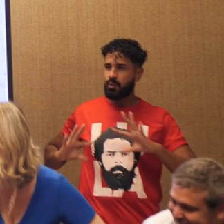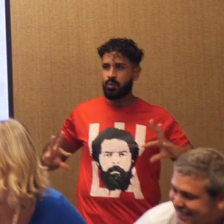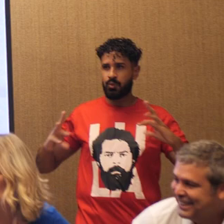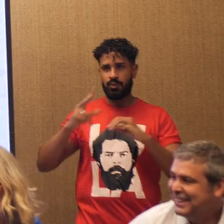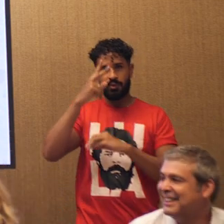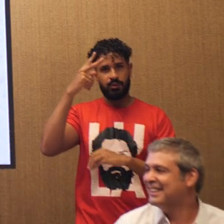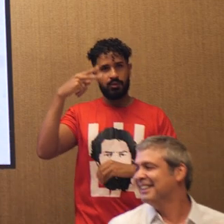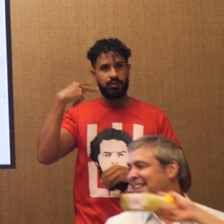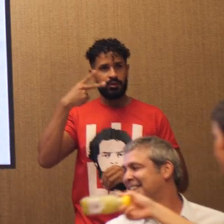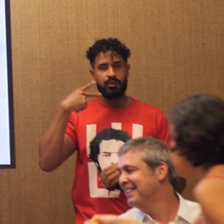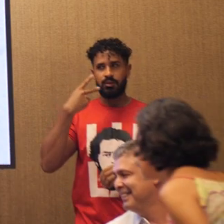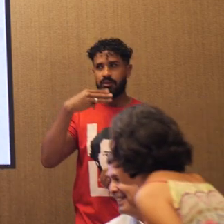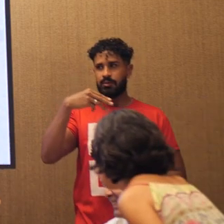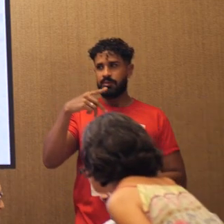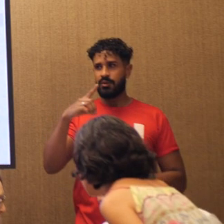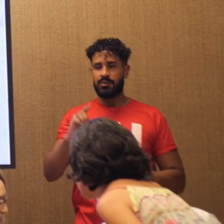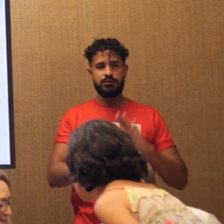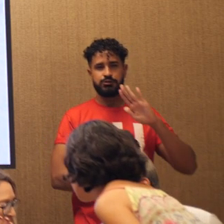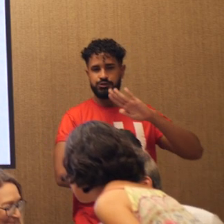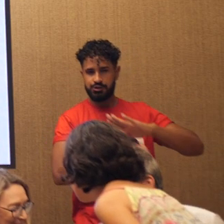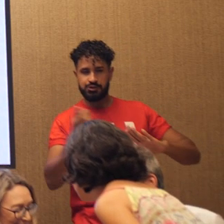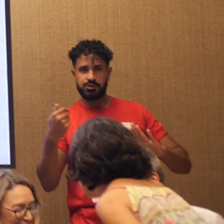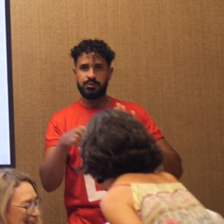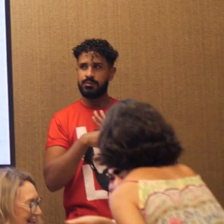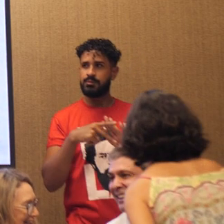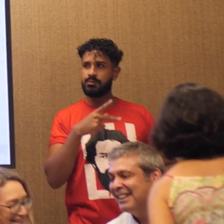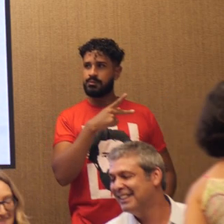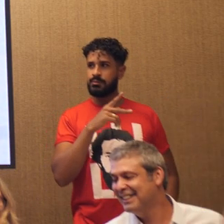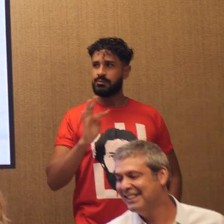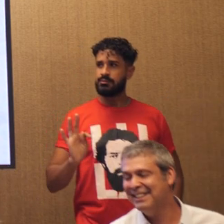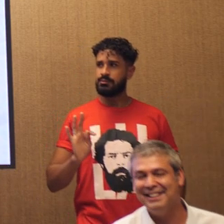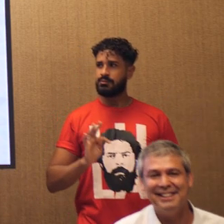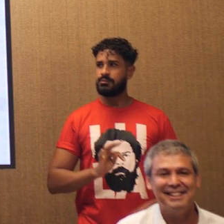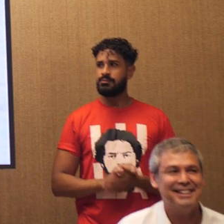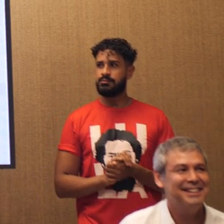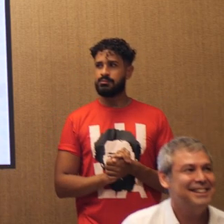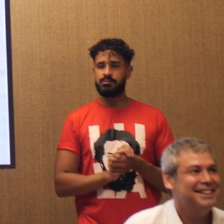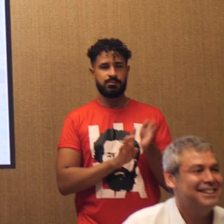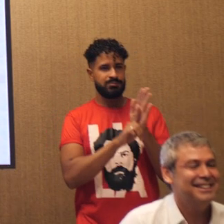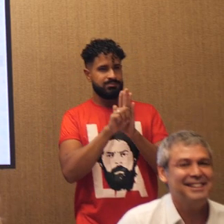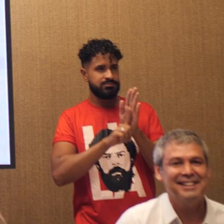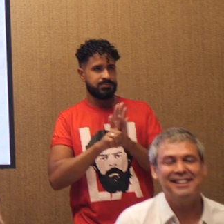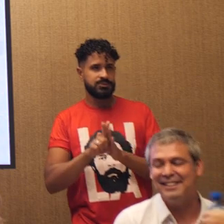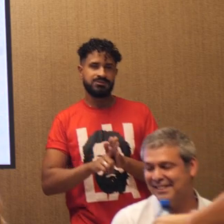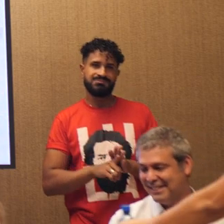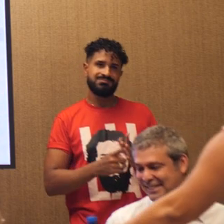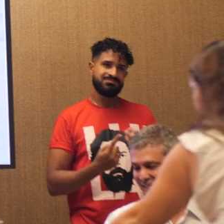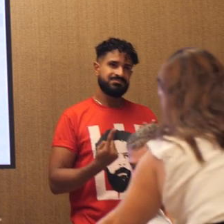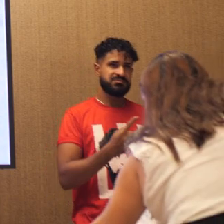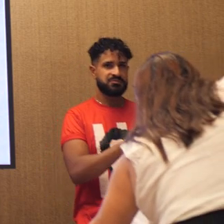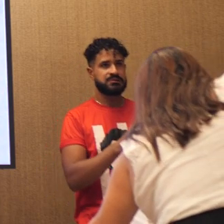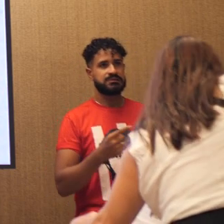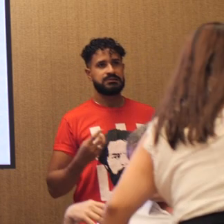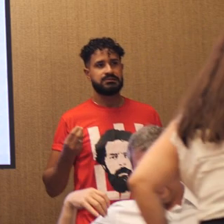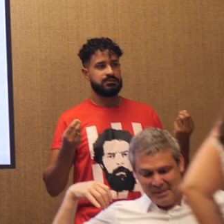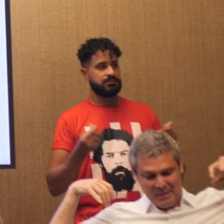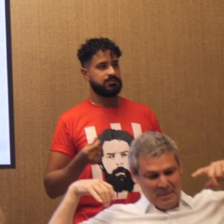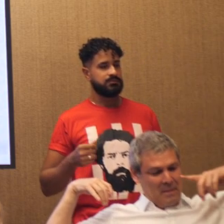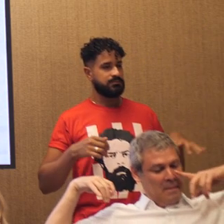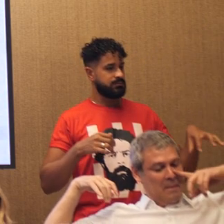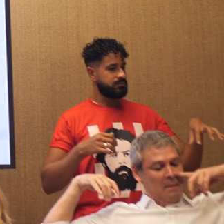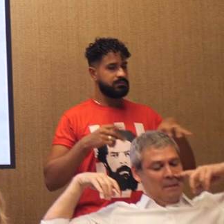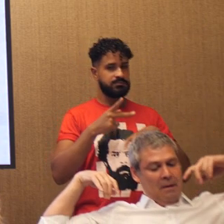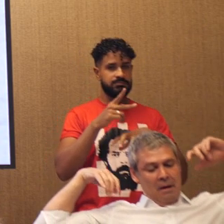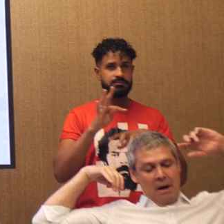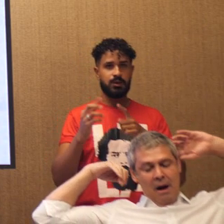PT, o MDB comprou, arrancou, tirou de dentro do PT. A pesquisa era desfavorável. Setores do